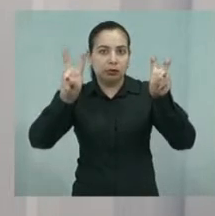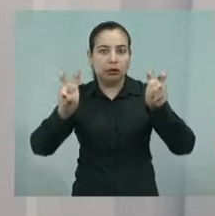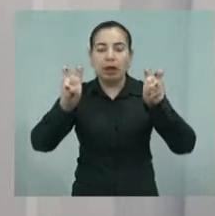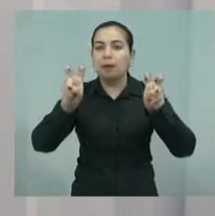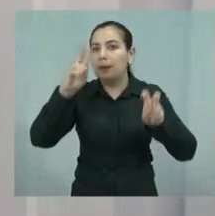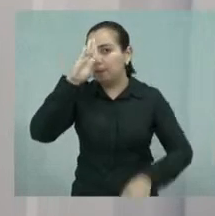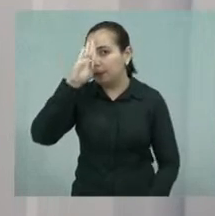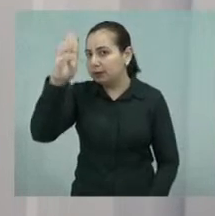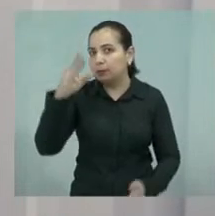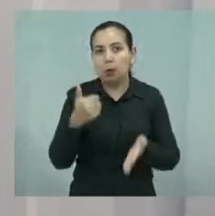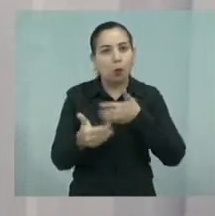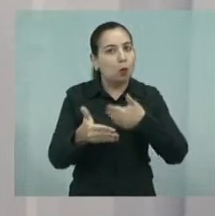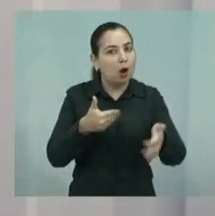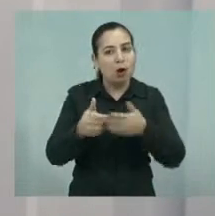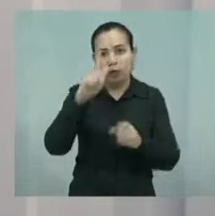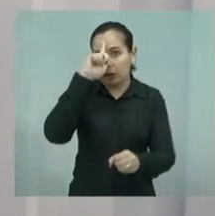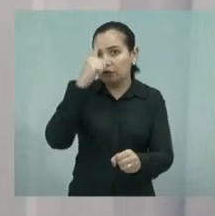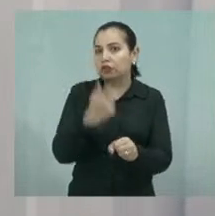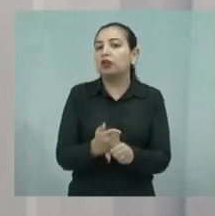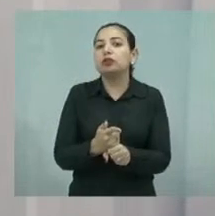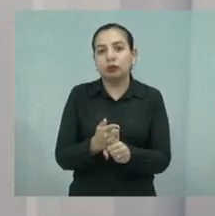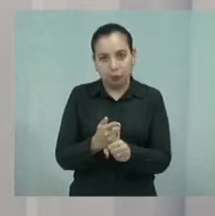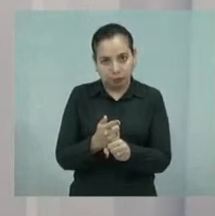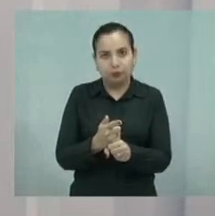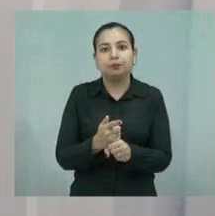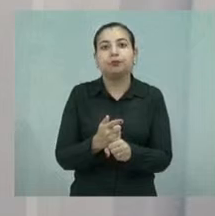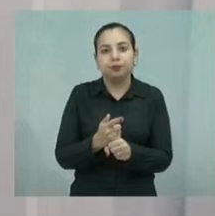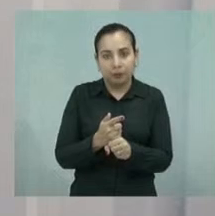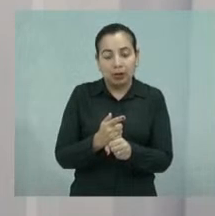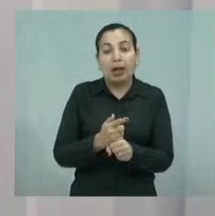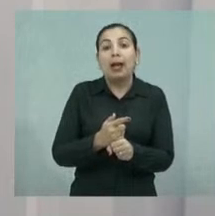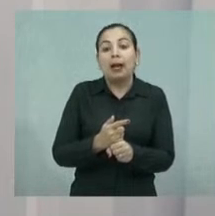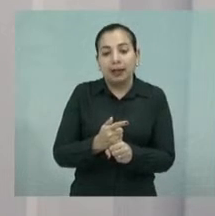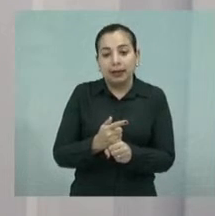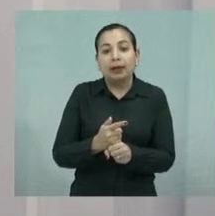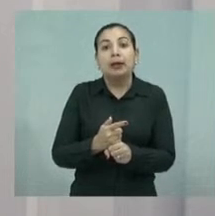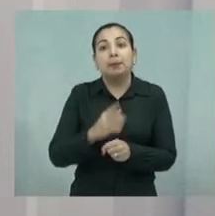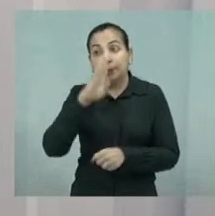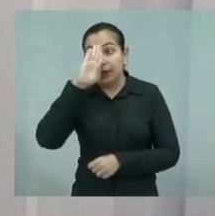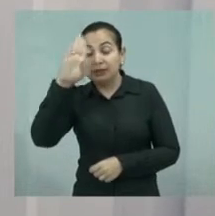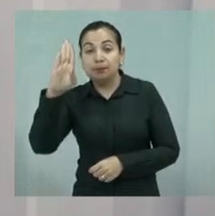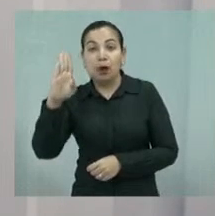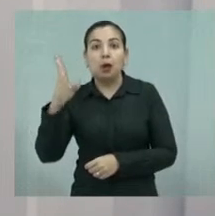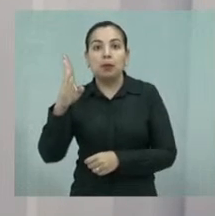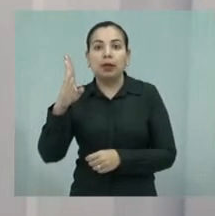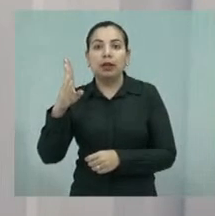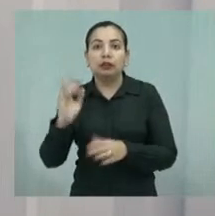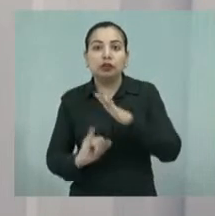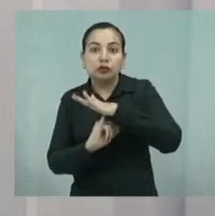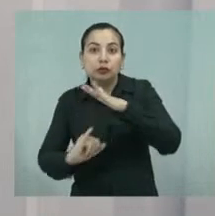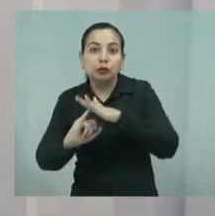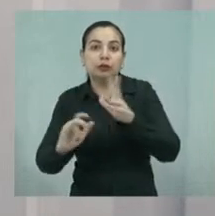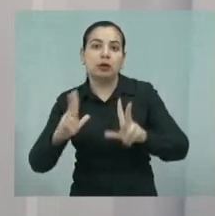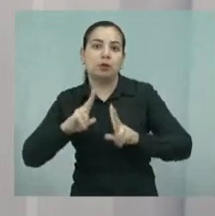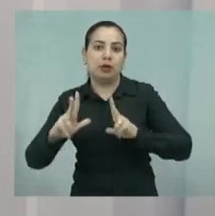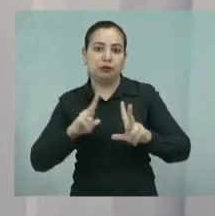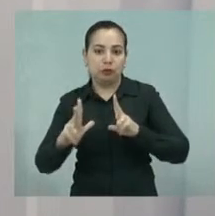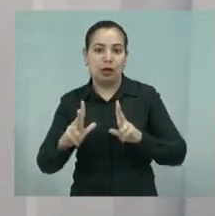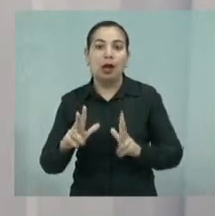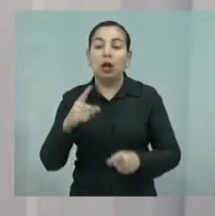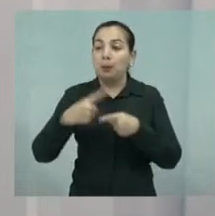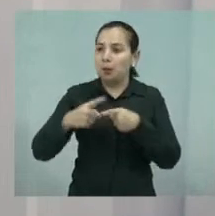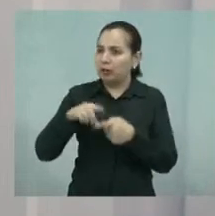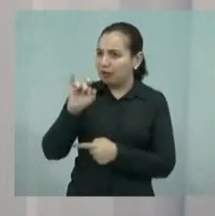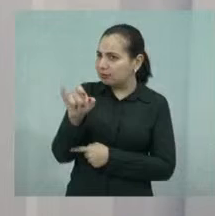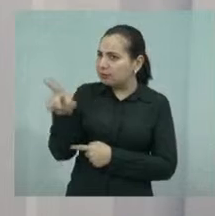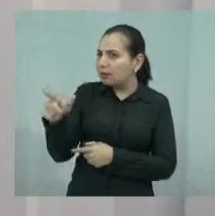de qualquer gestor, inclusive da iniciativa privada, né? As empresas, as instituições que não investem,